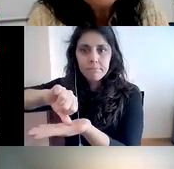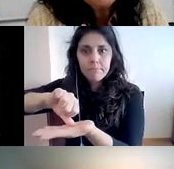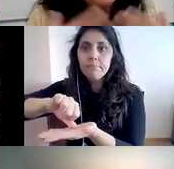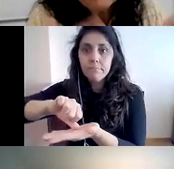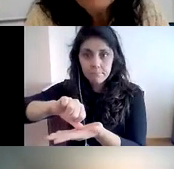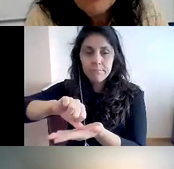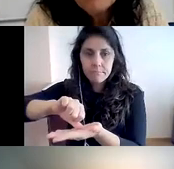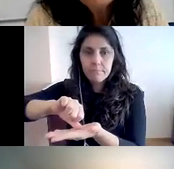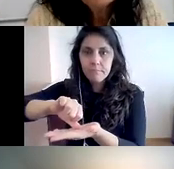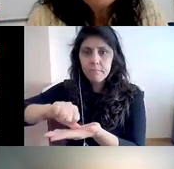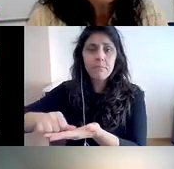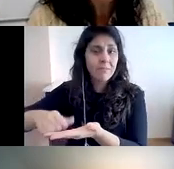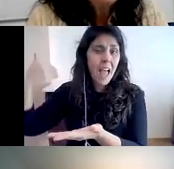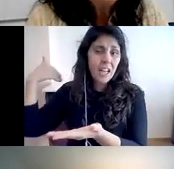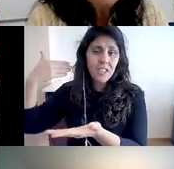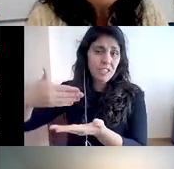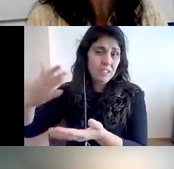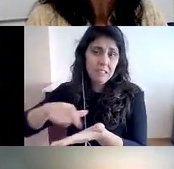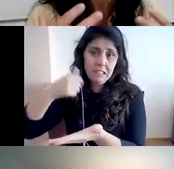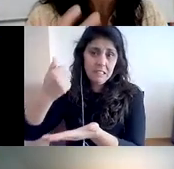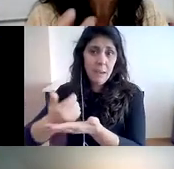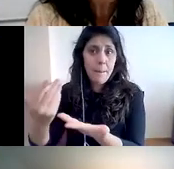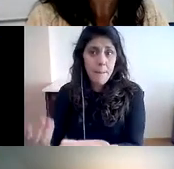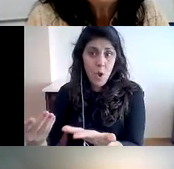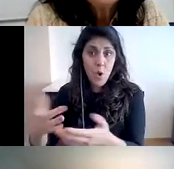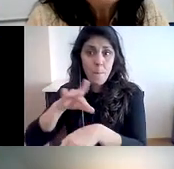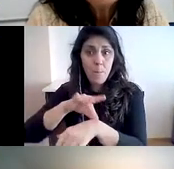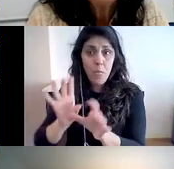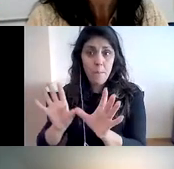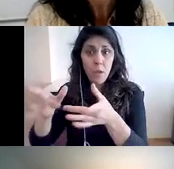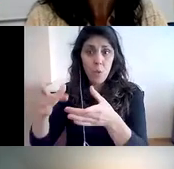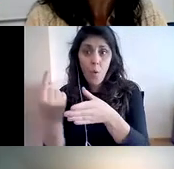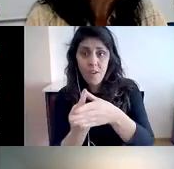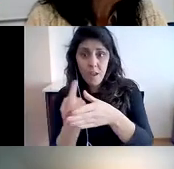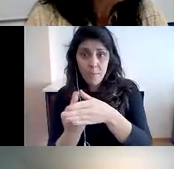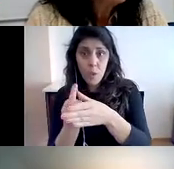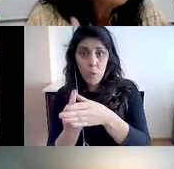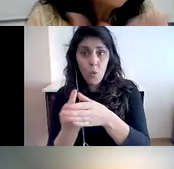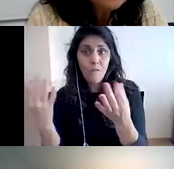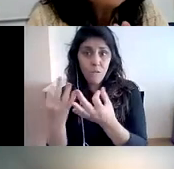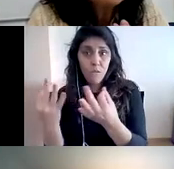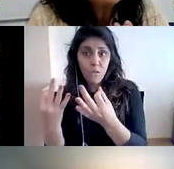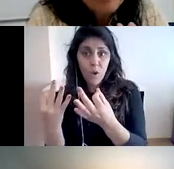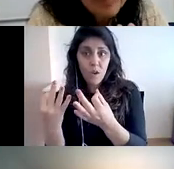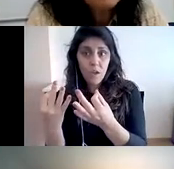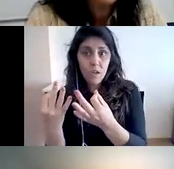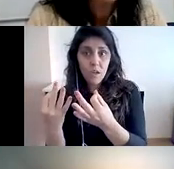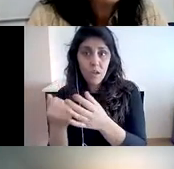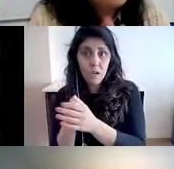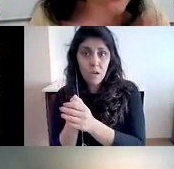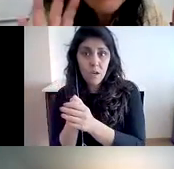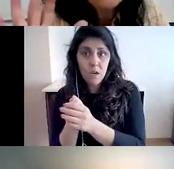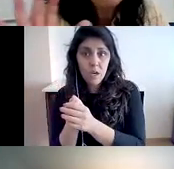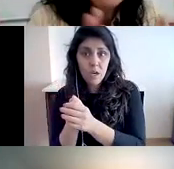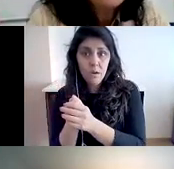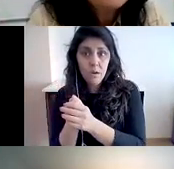incontornável que sempre tiveram, aliás, mas no momento do confinamento. Eu não sei, pronto, se